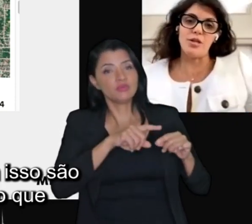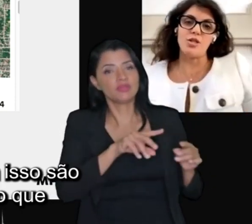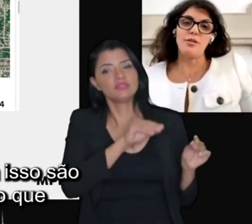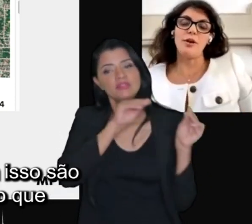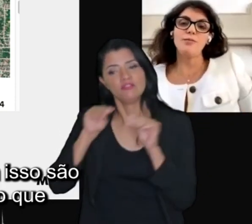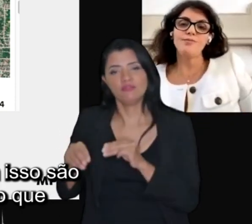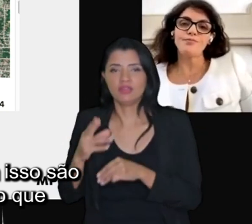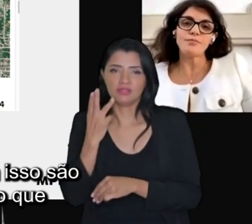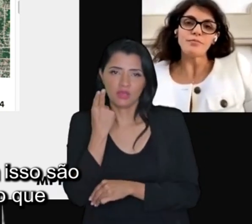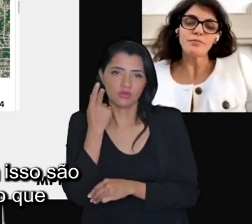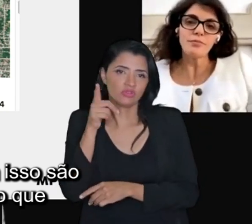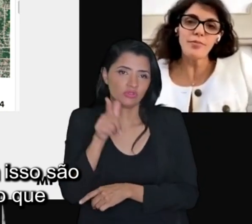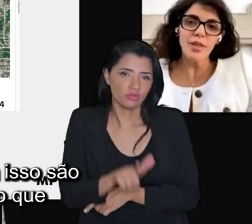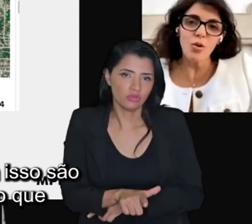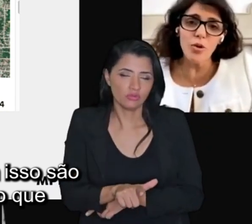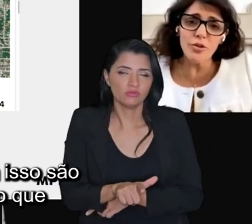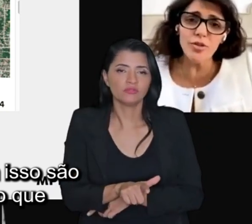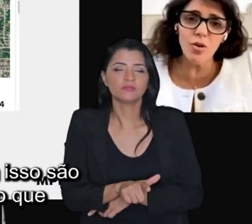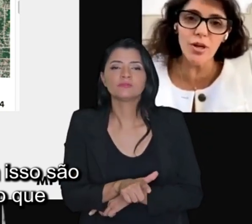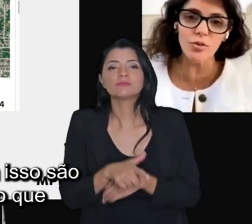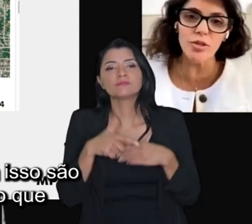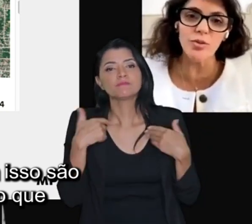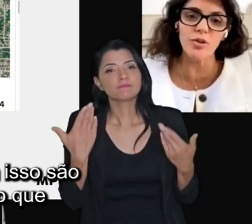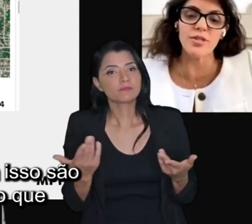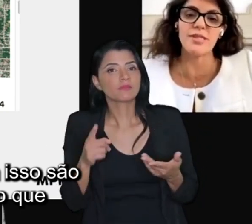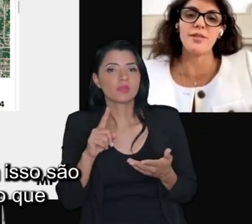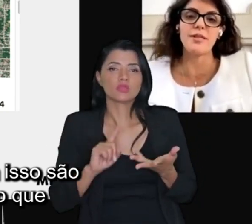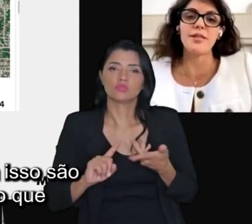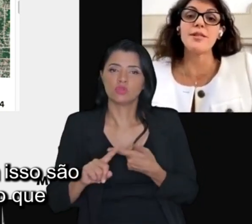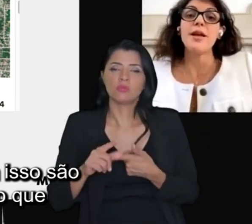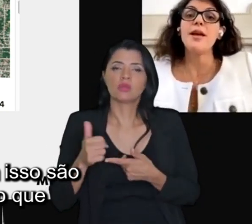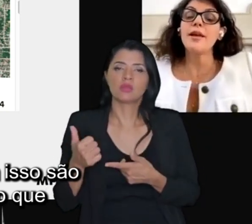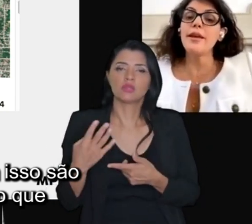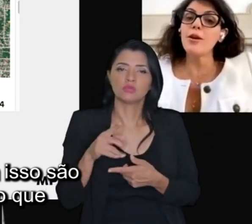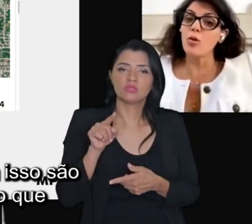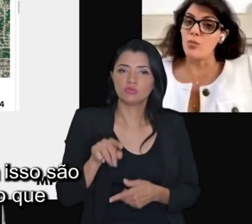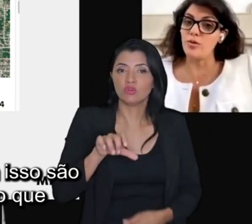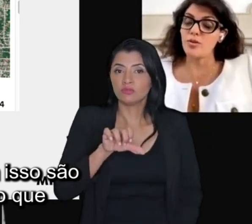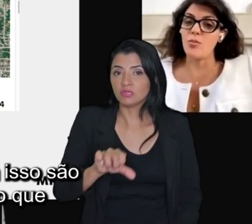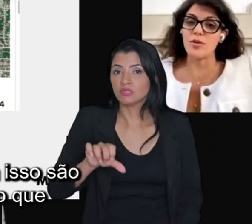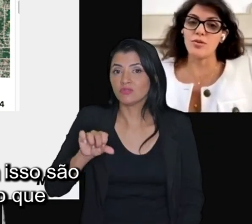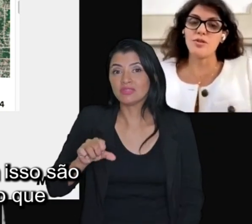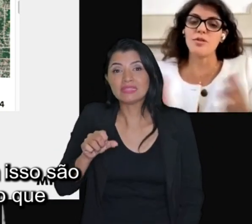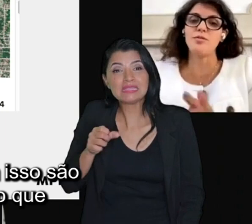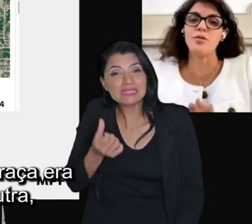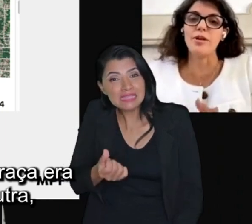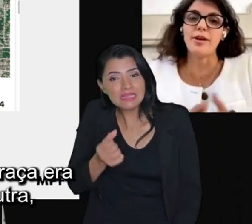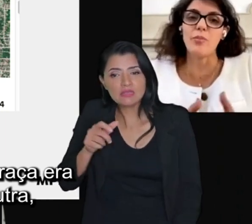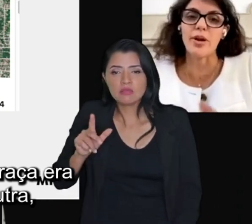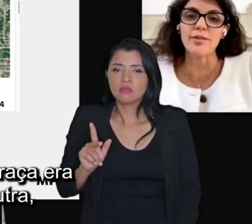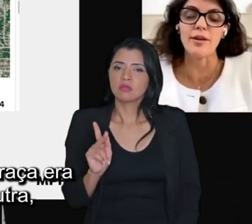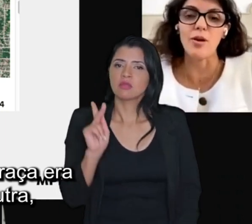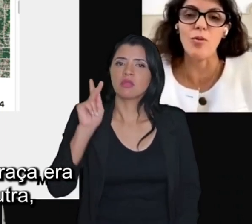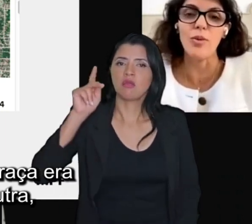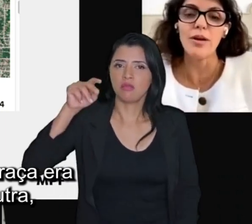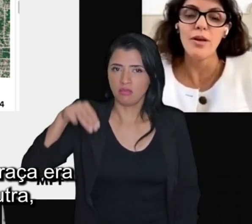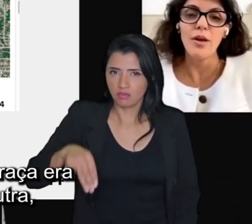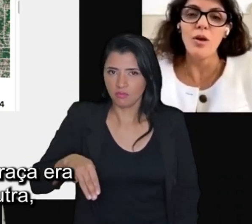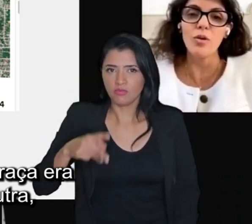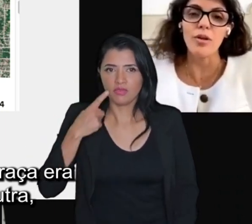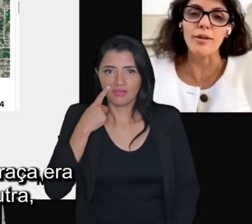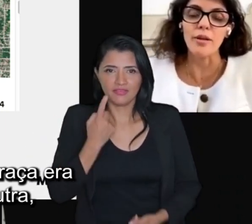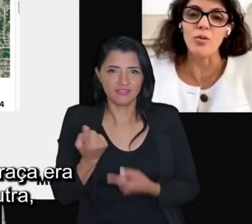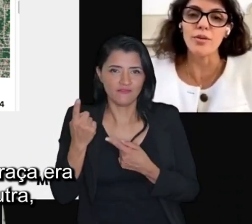Tabatinga novamente. Então, com isso, são 14.976 quilômetros, ao passo que vocês viram ali que a praça era